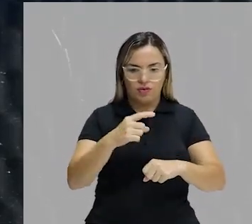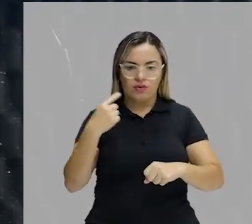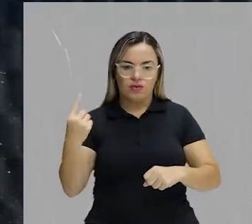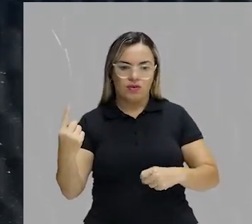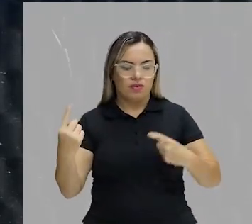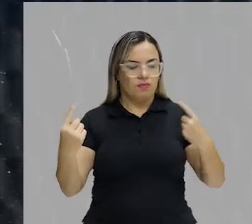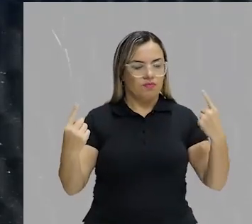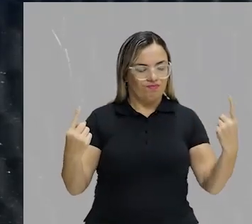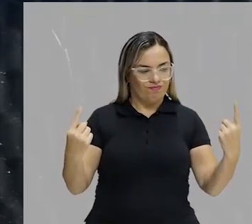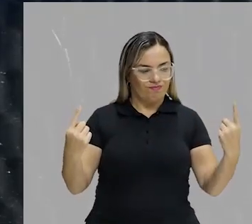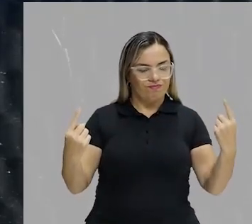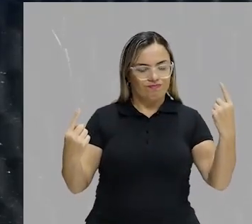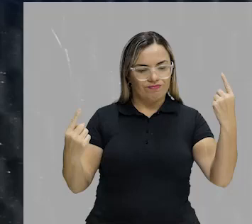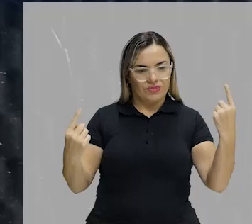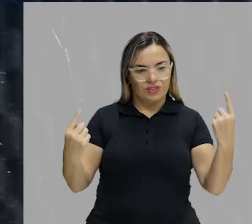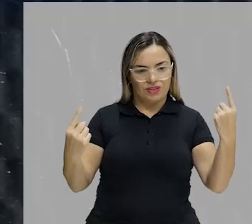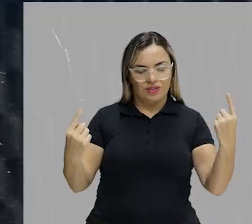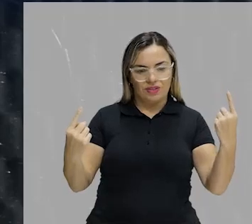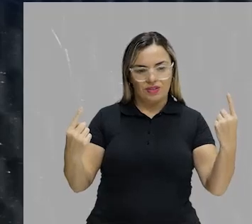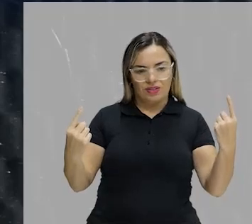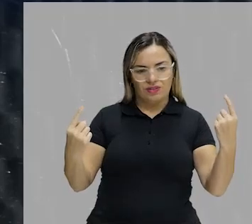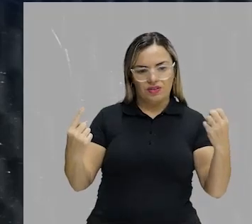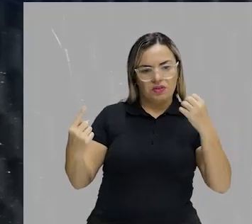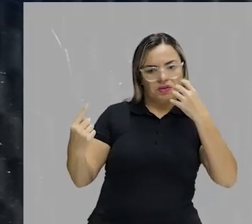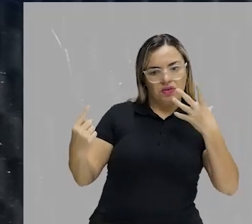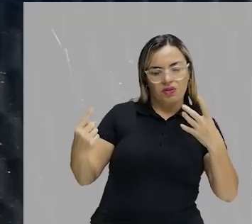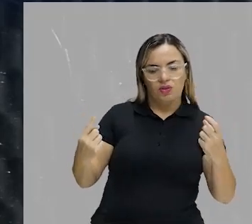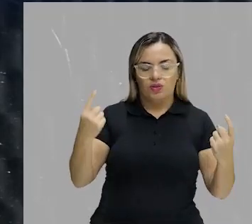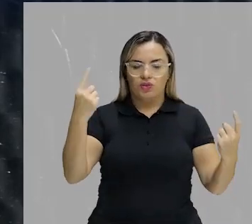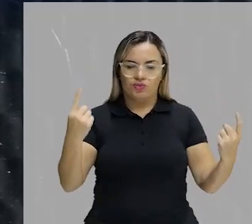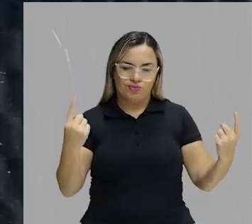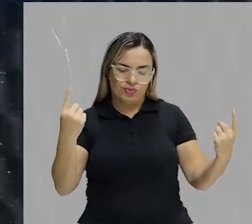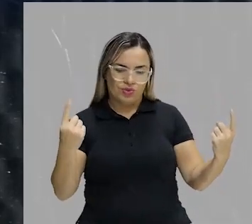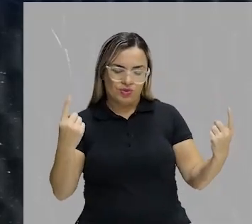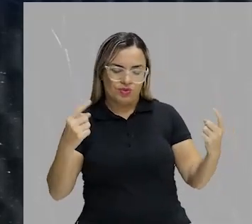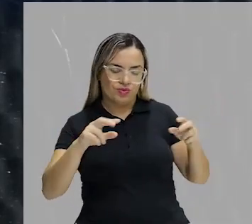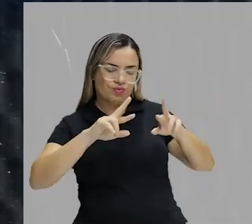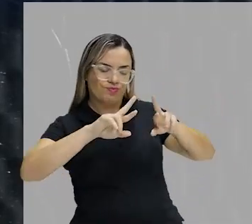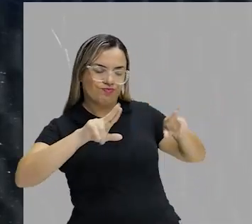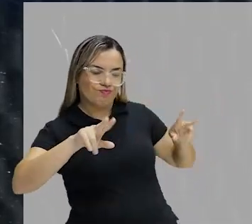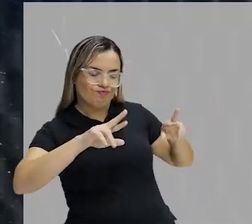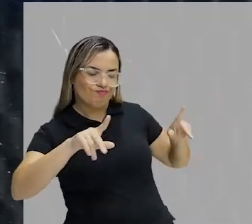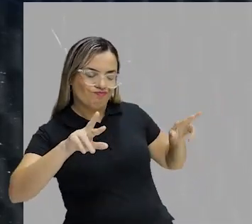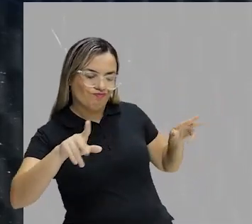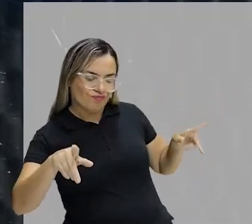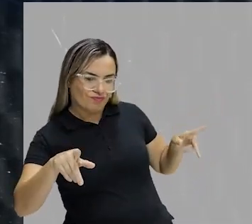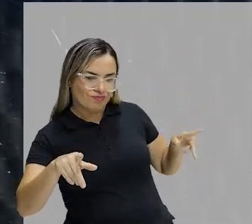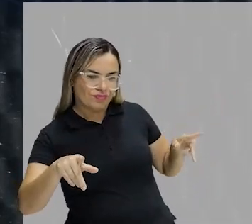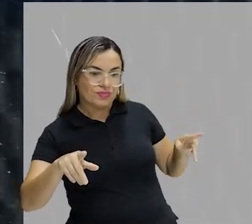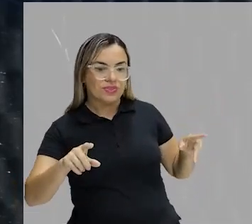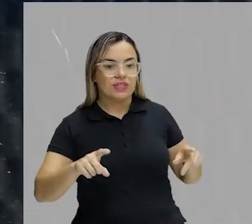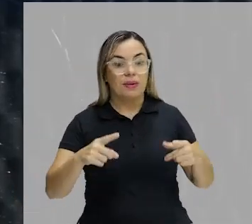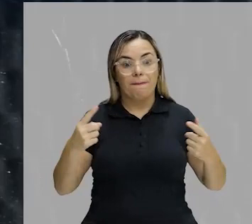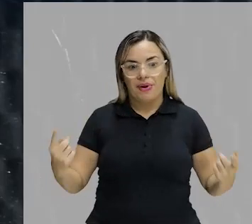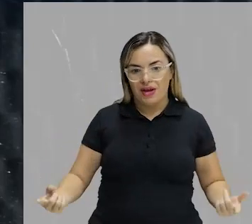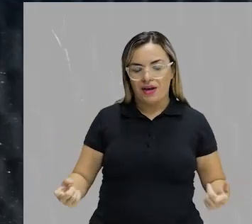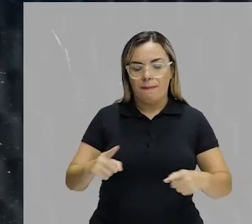o segundo interlocutor tenha respondido num contexto diferente, dá para entender que são